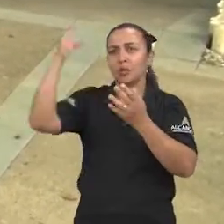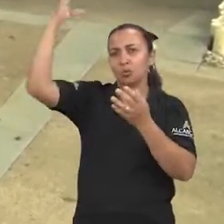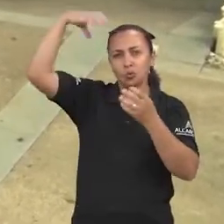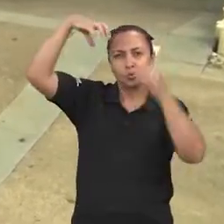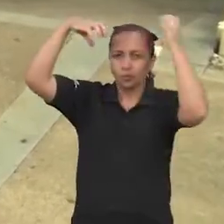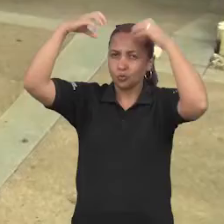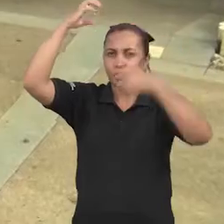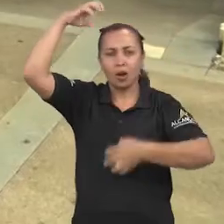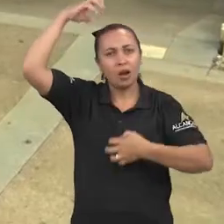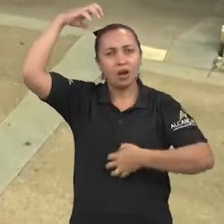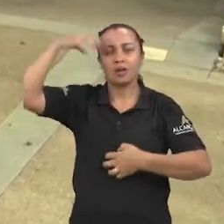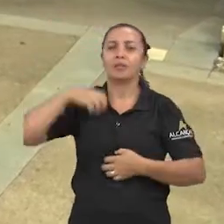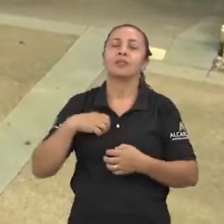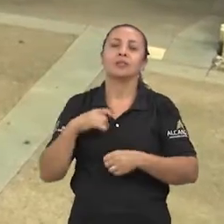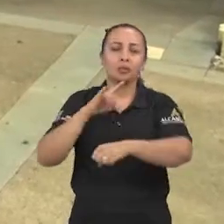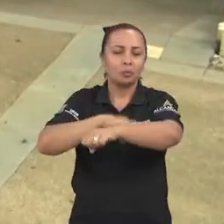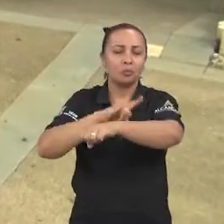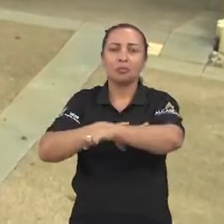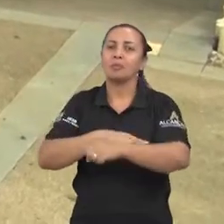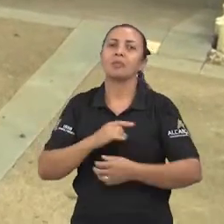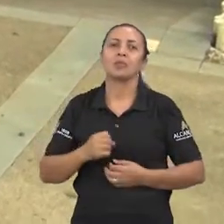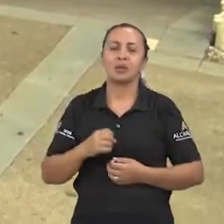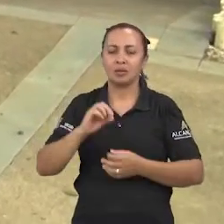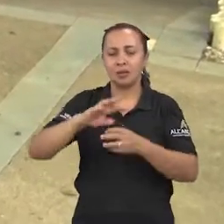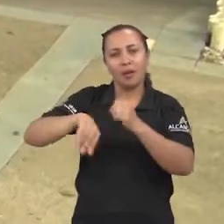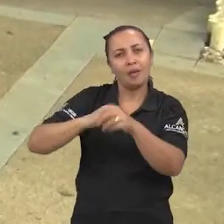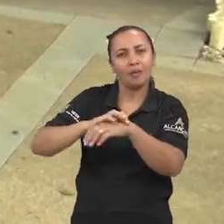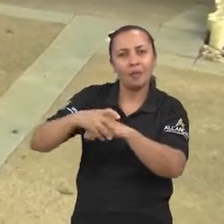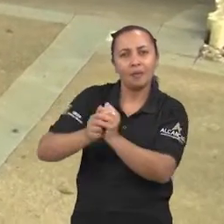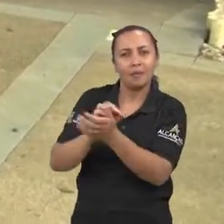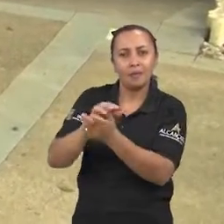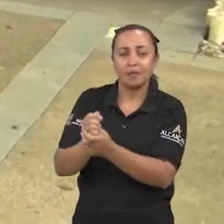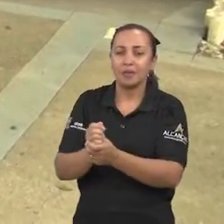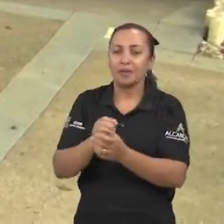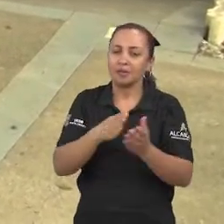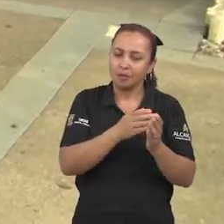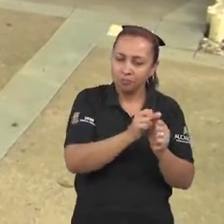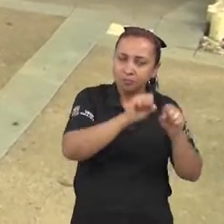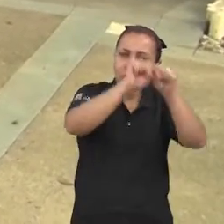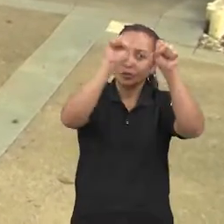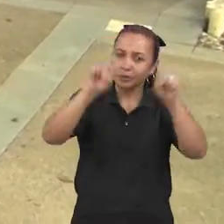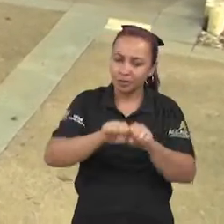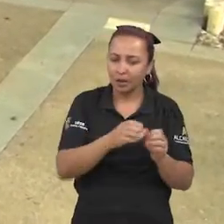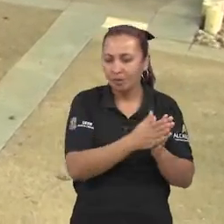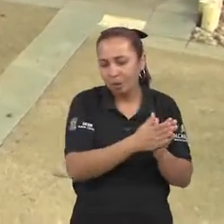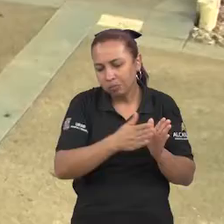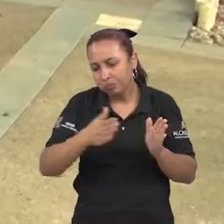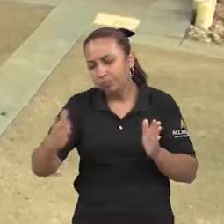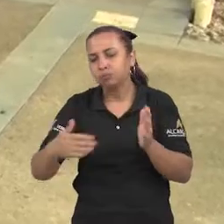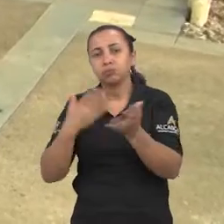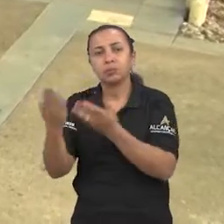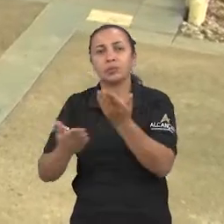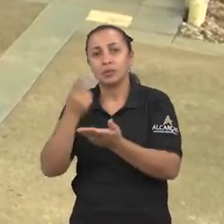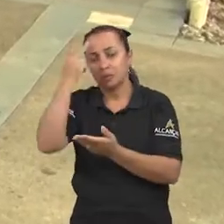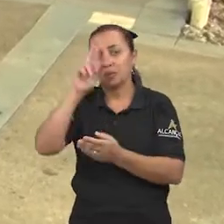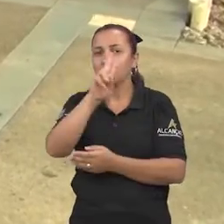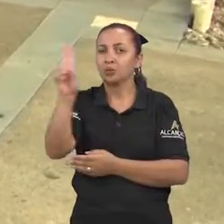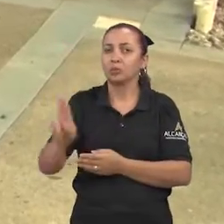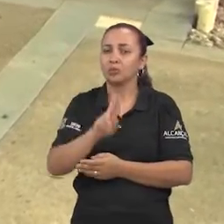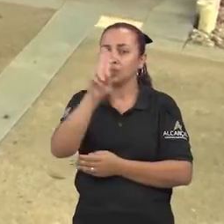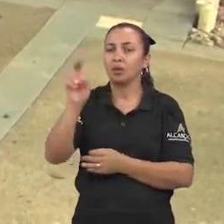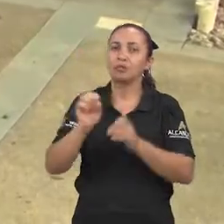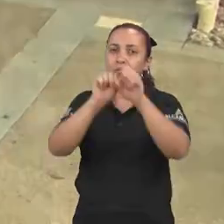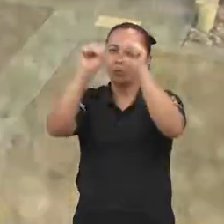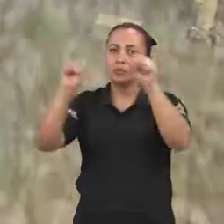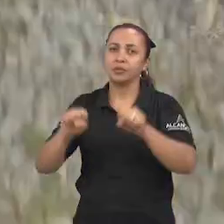pia, água da descarga, então toda a nossa água servida, ela passa por um sistema de tratamento, onde a gente utiliza o